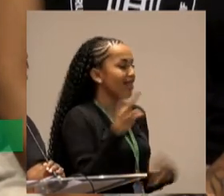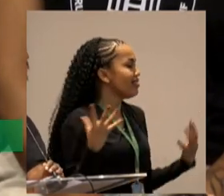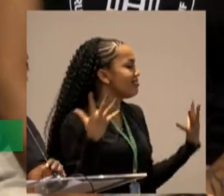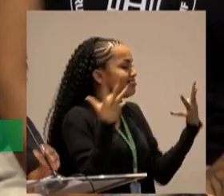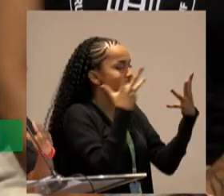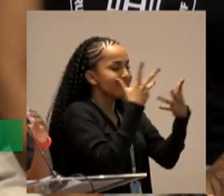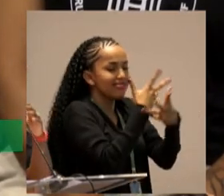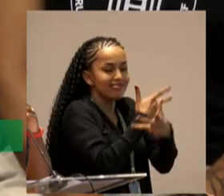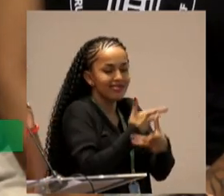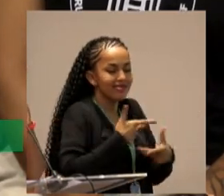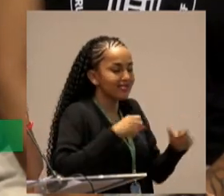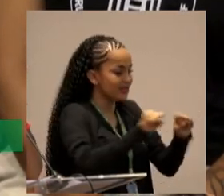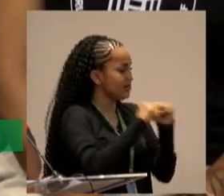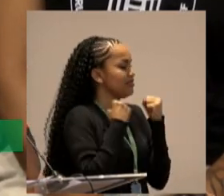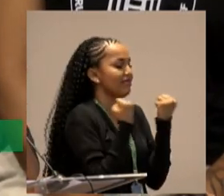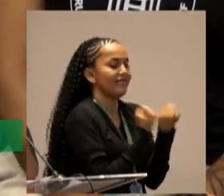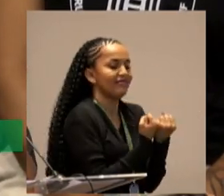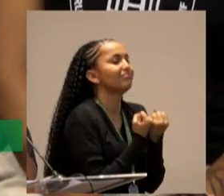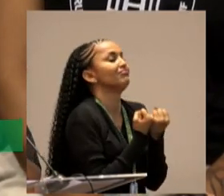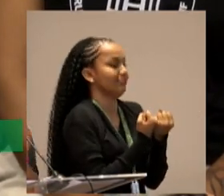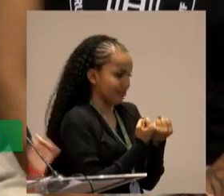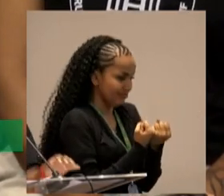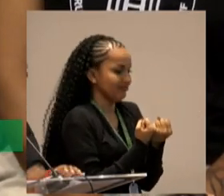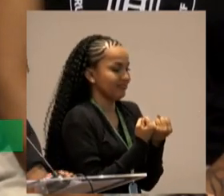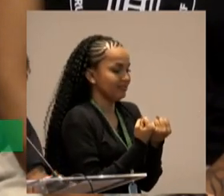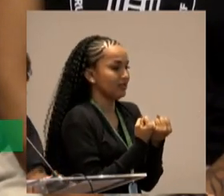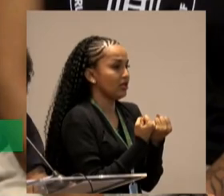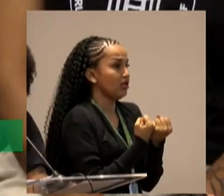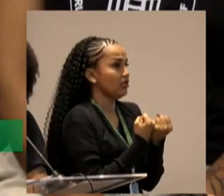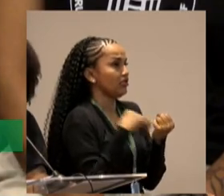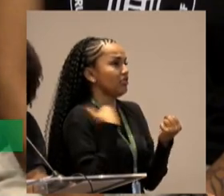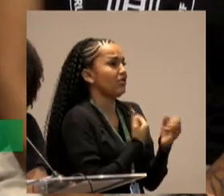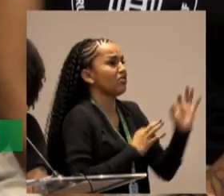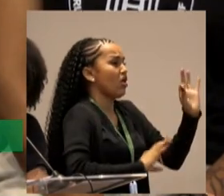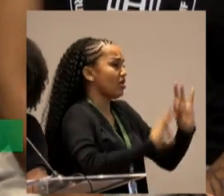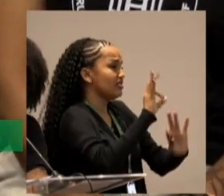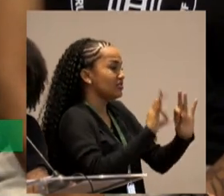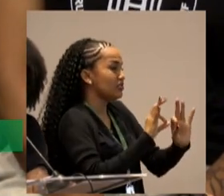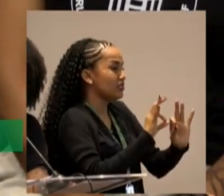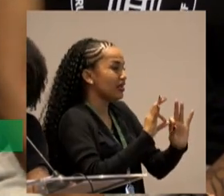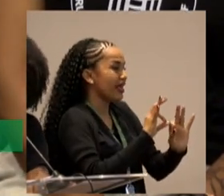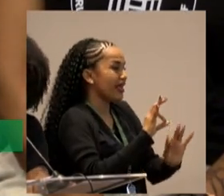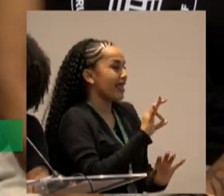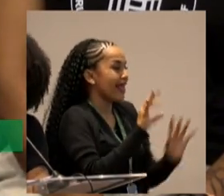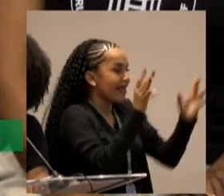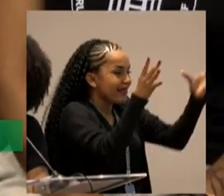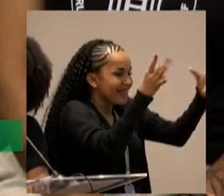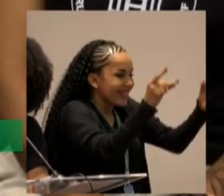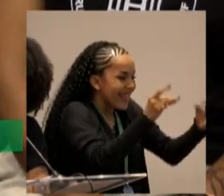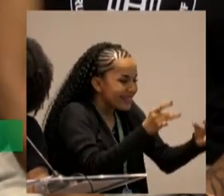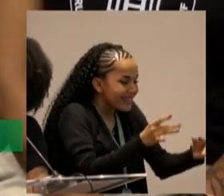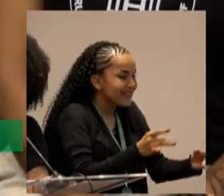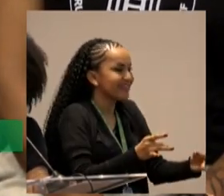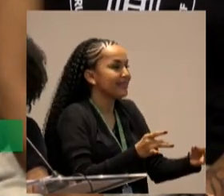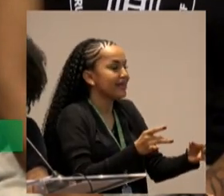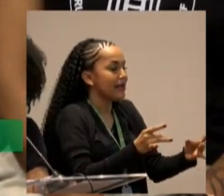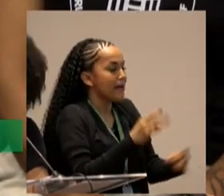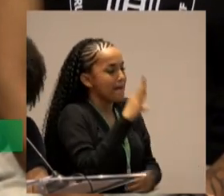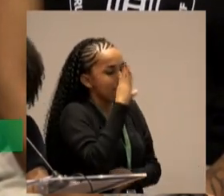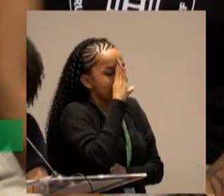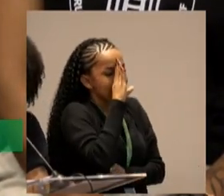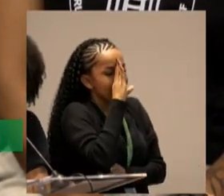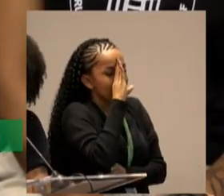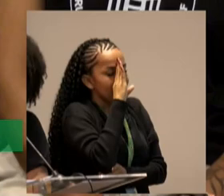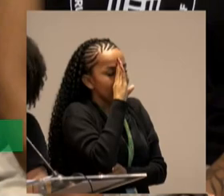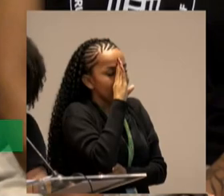lindos de evento. A gente planejou cada minuto. Provavelmente, esse tempo não vai